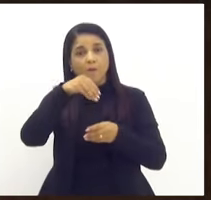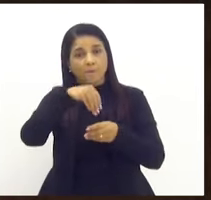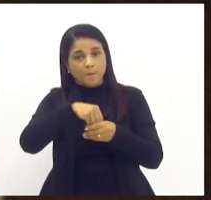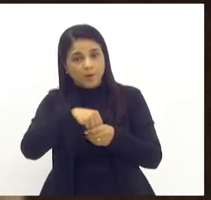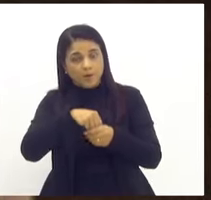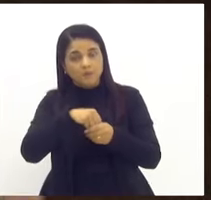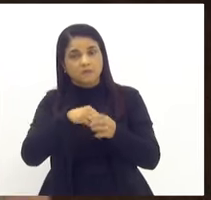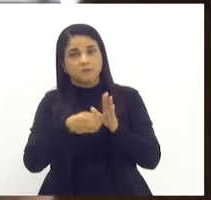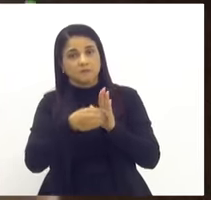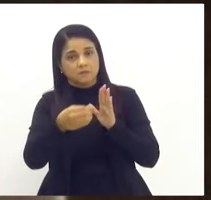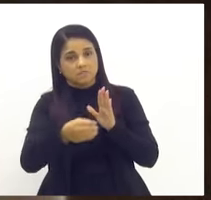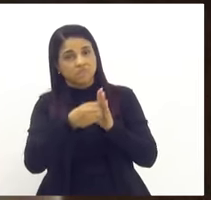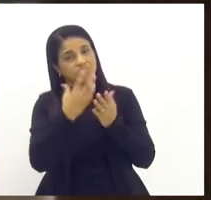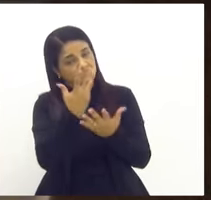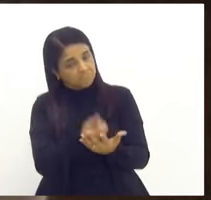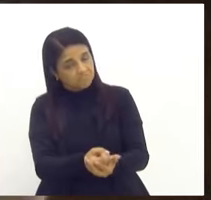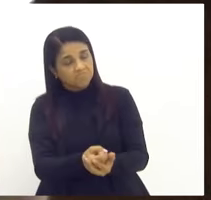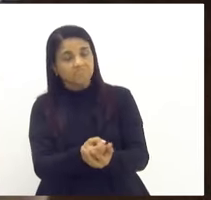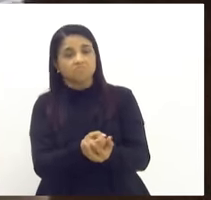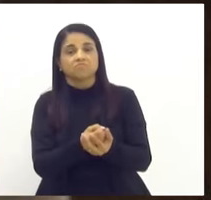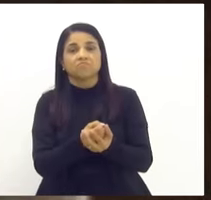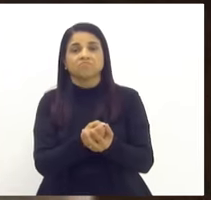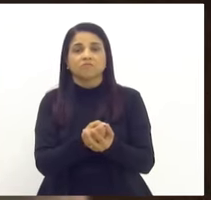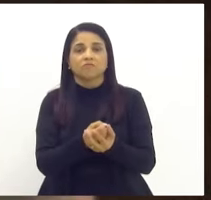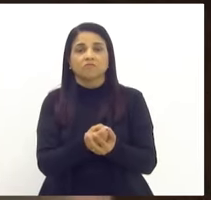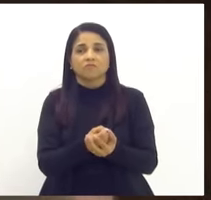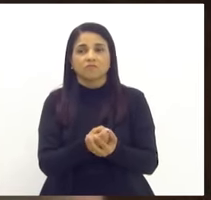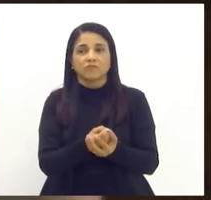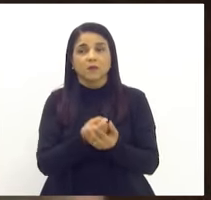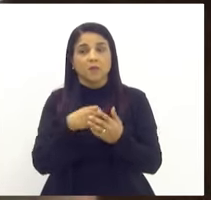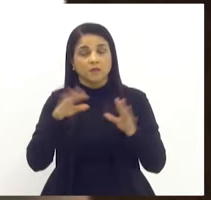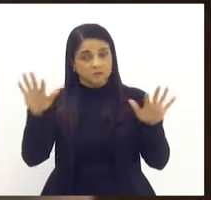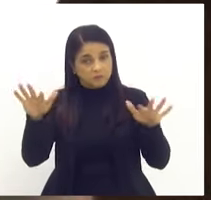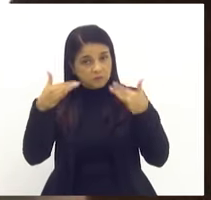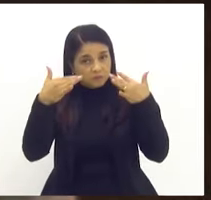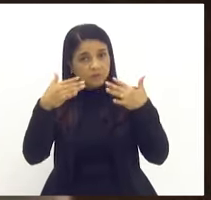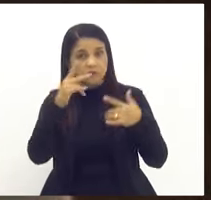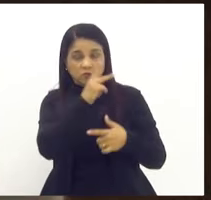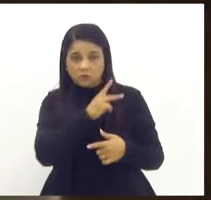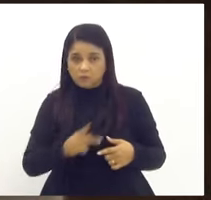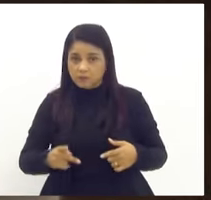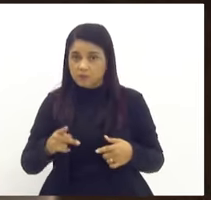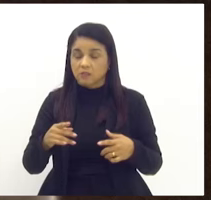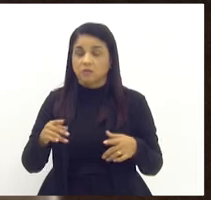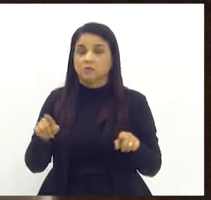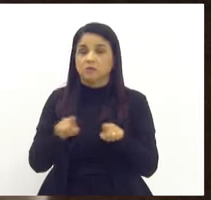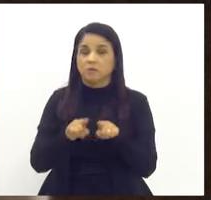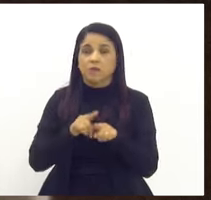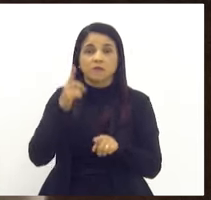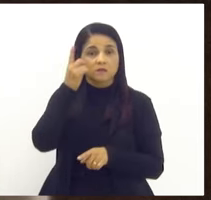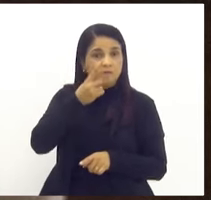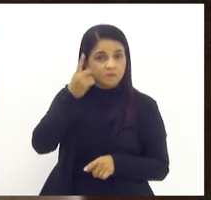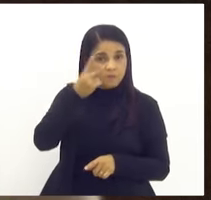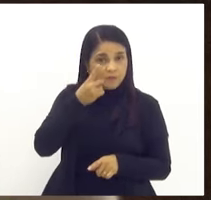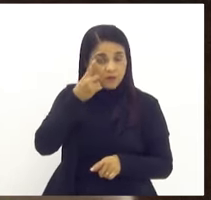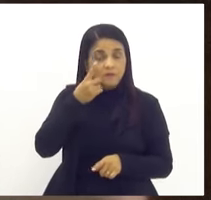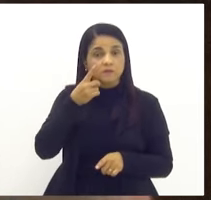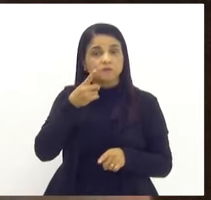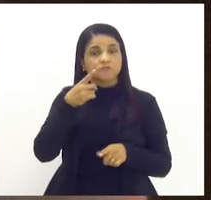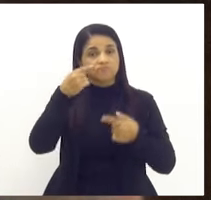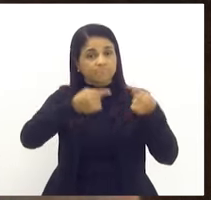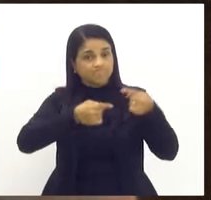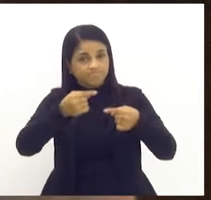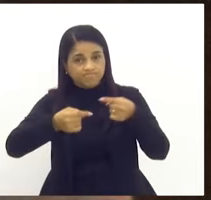favorável não não teria como ser outro mas chama a atenção do presidente dos deputados da casa que a gente vem